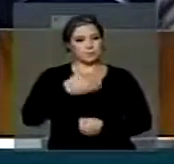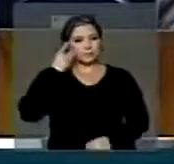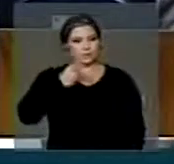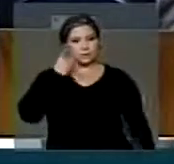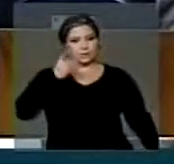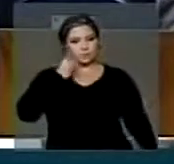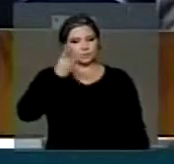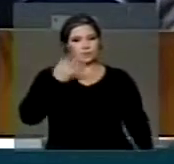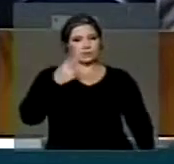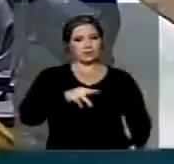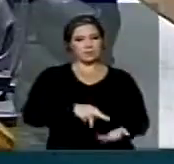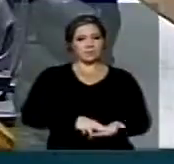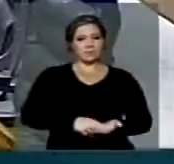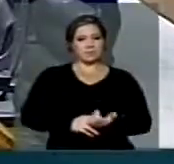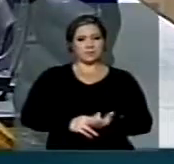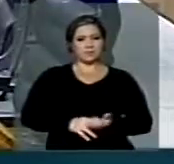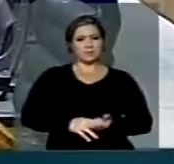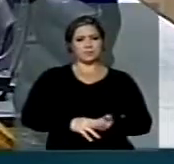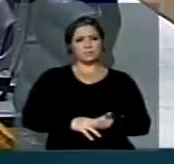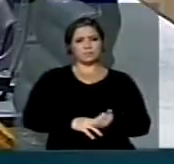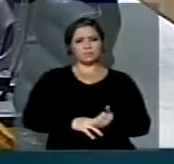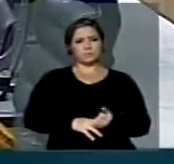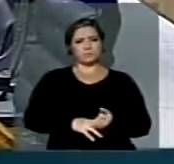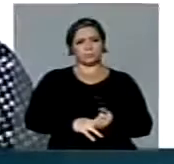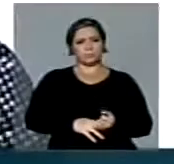Já. Um minutinho, senhor presidente.